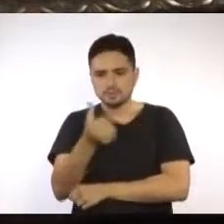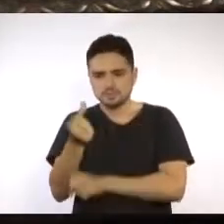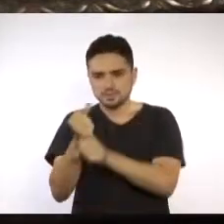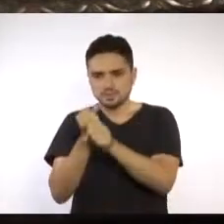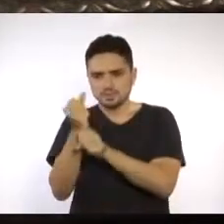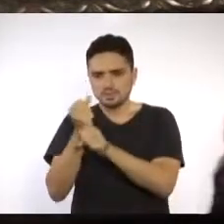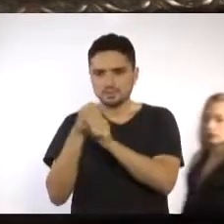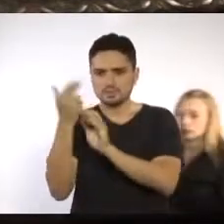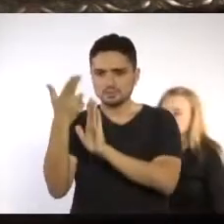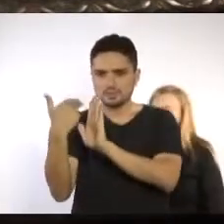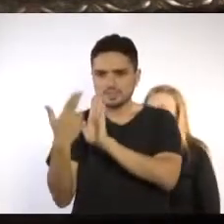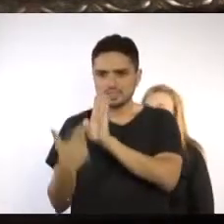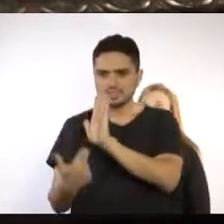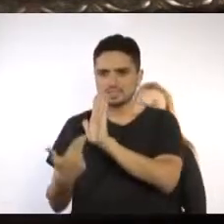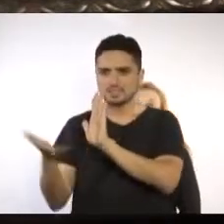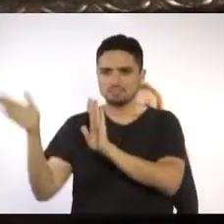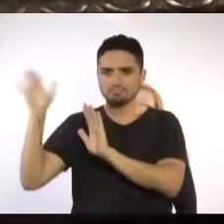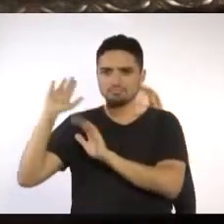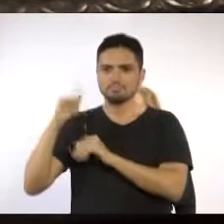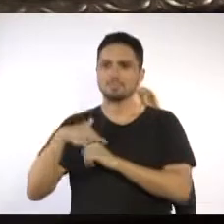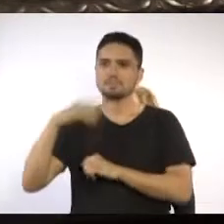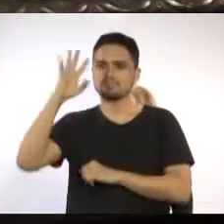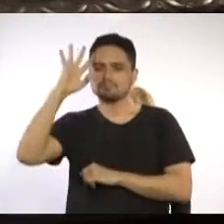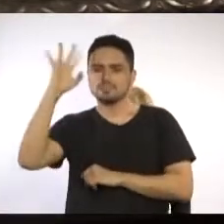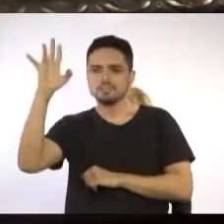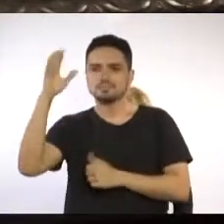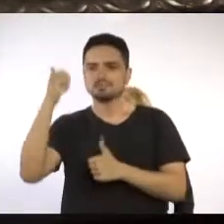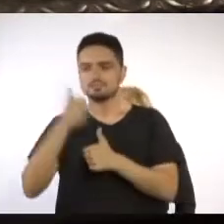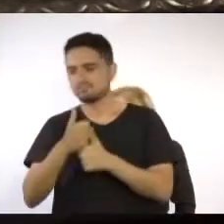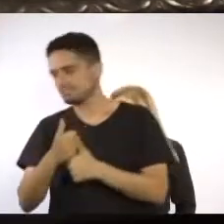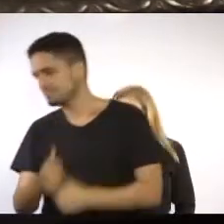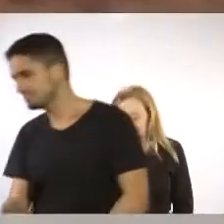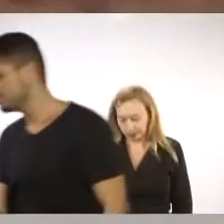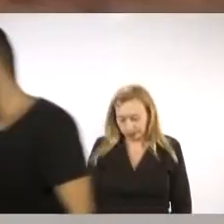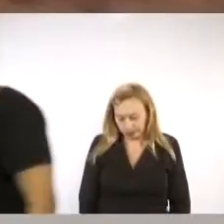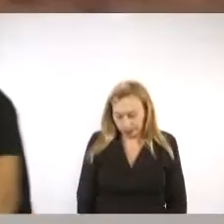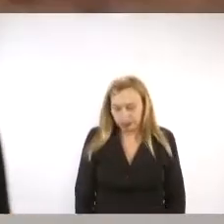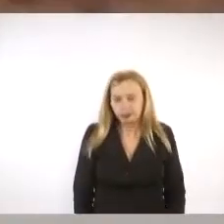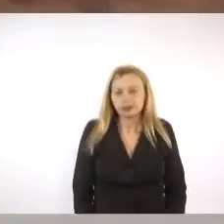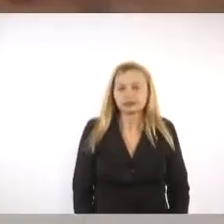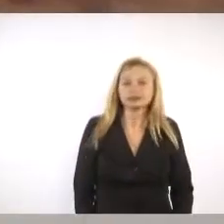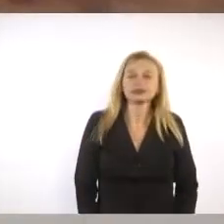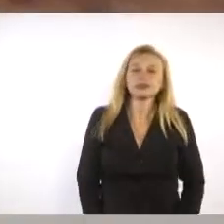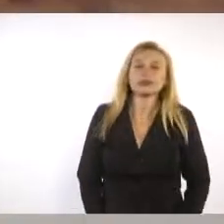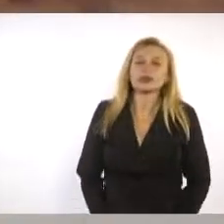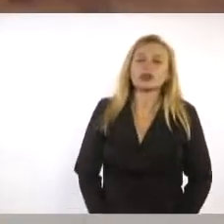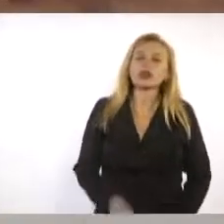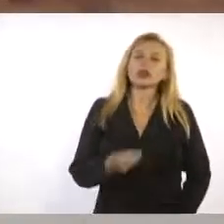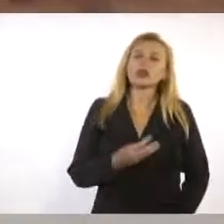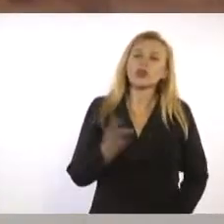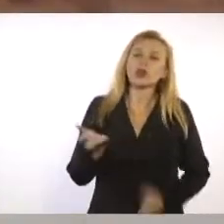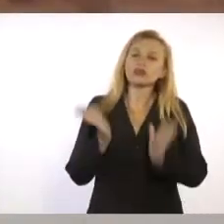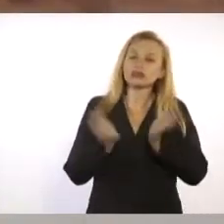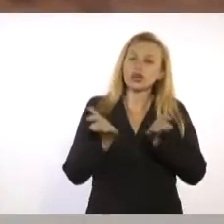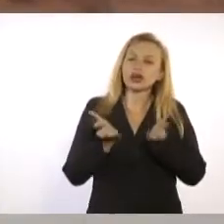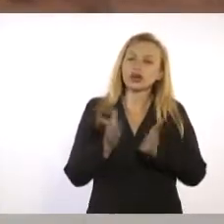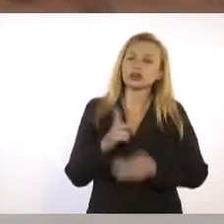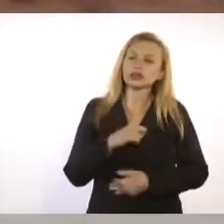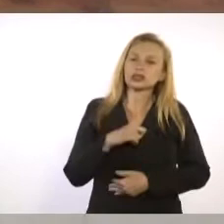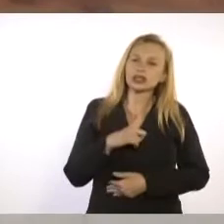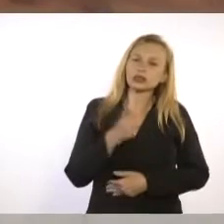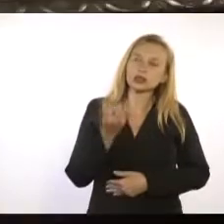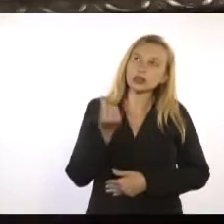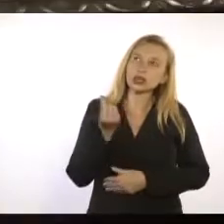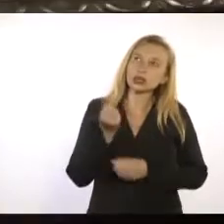1926. E fiquei pensando aqui, deputada Mônica Francisco, o quanto que agora temos